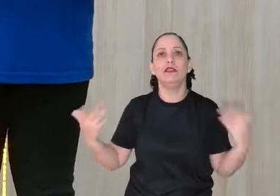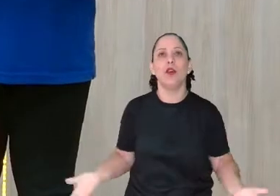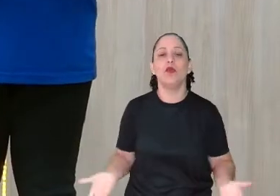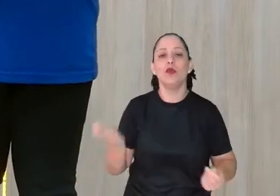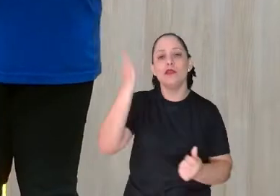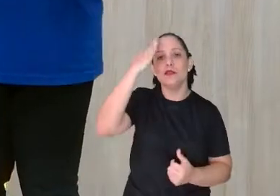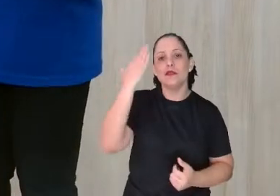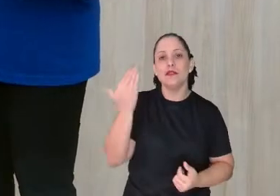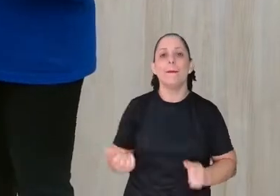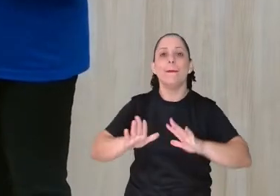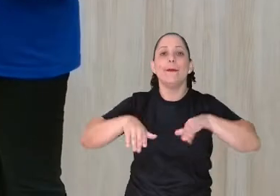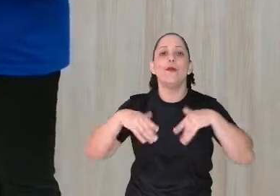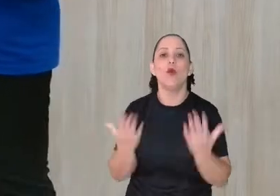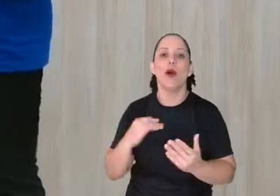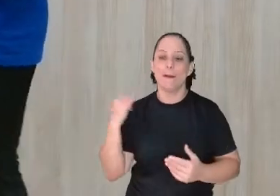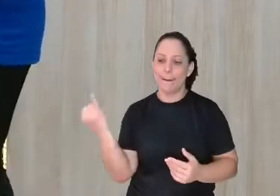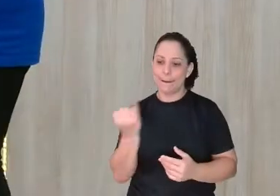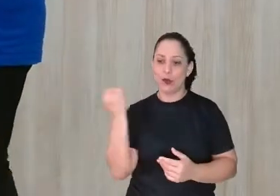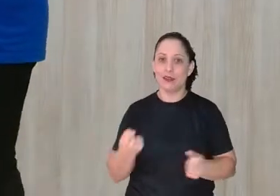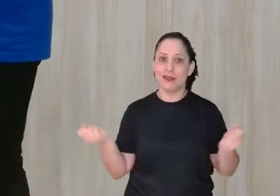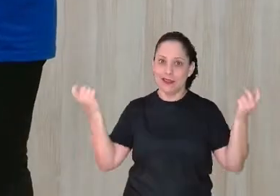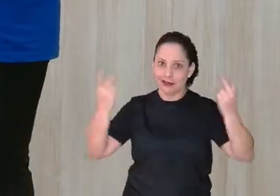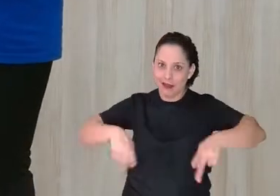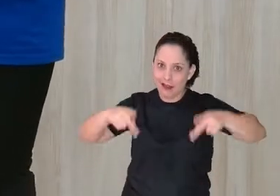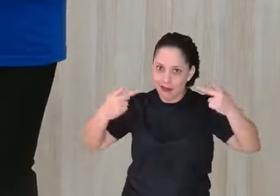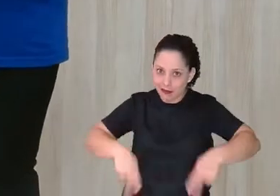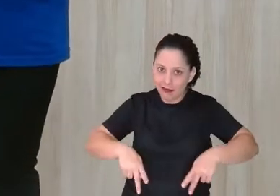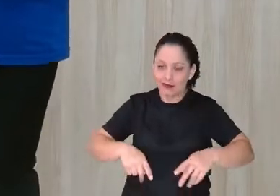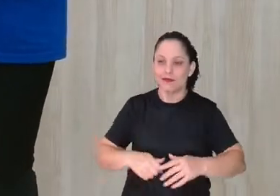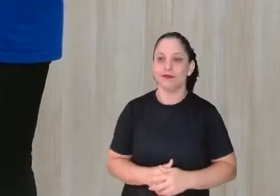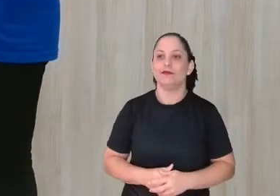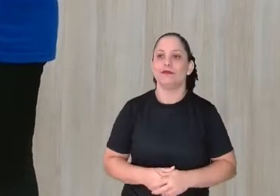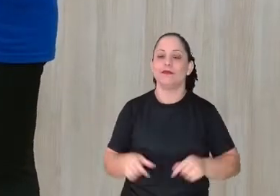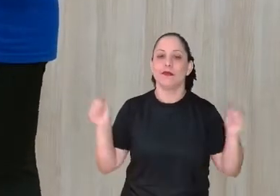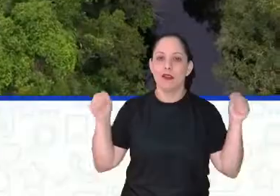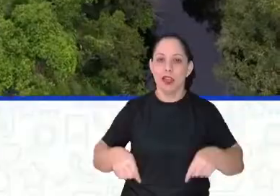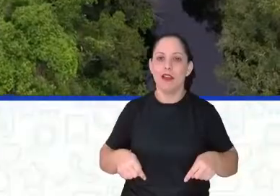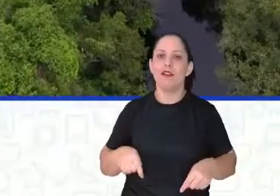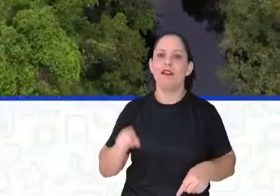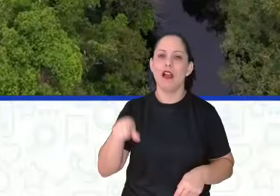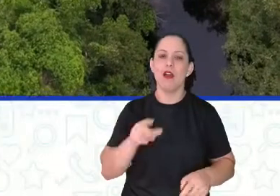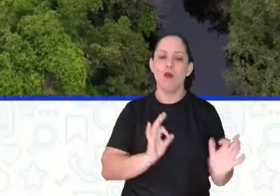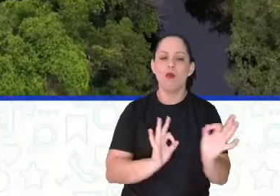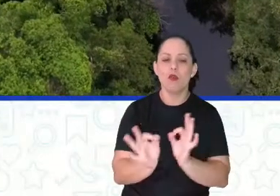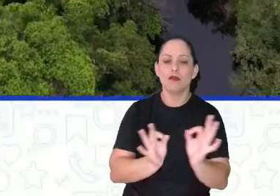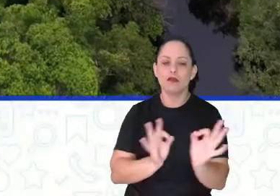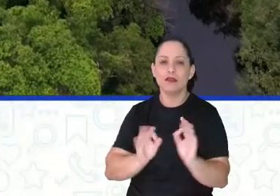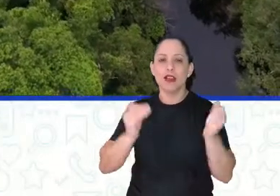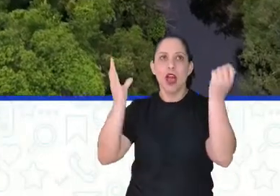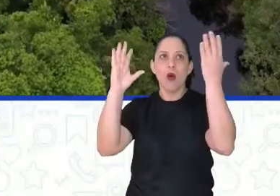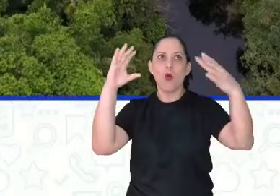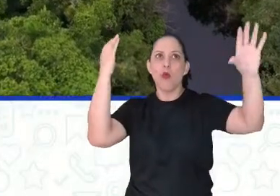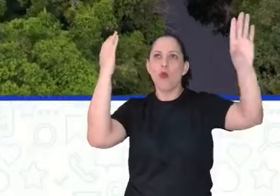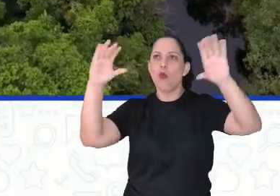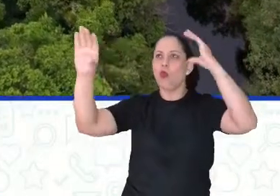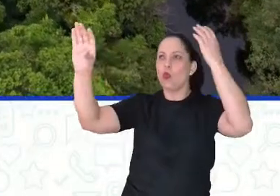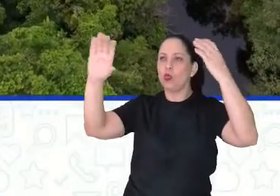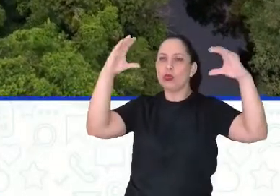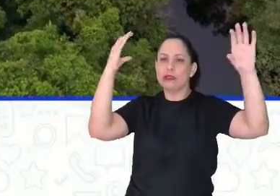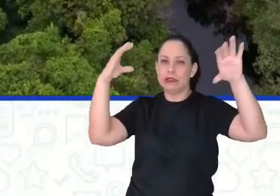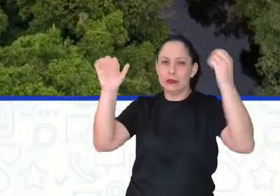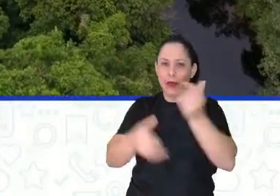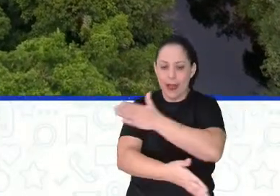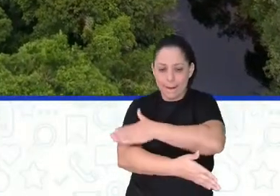nossa vida? Vejam aqui. Ela é responsável por regular o clima. Essa mata, ela é